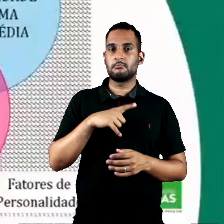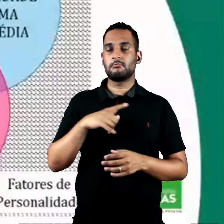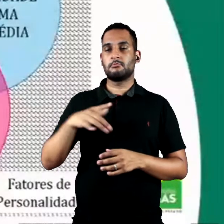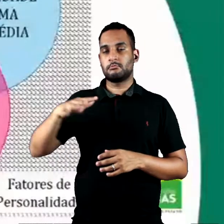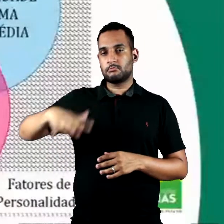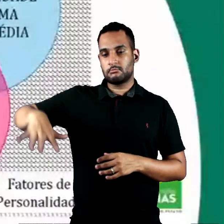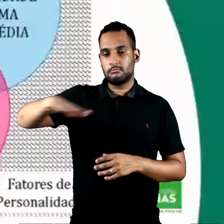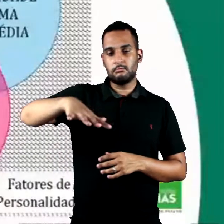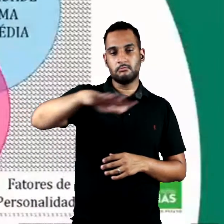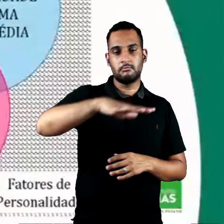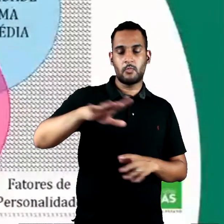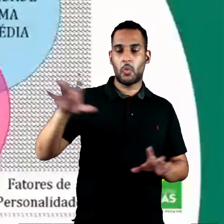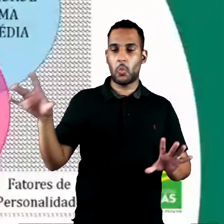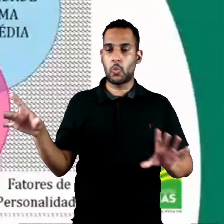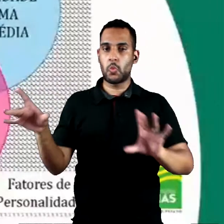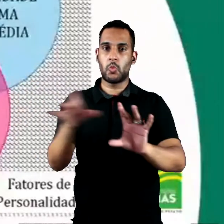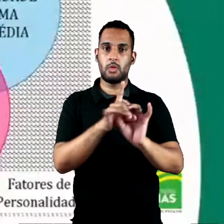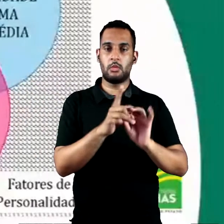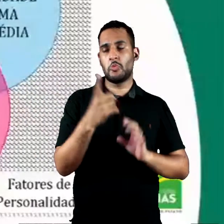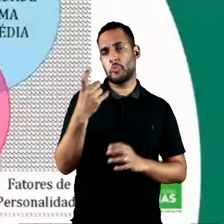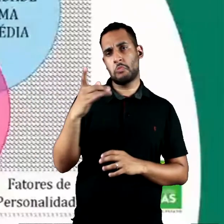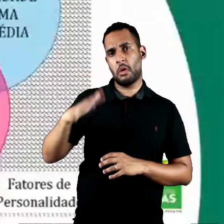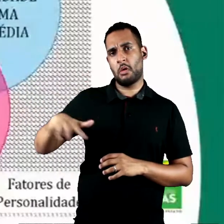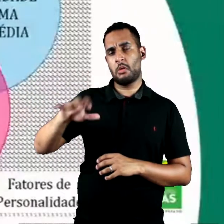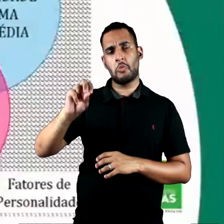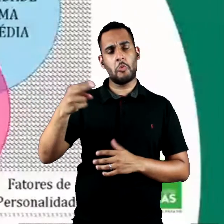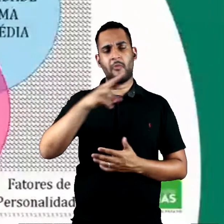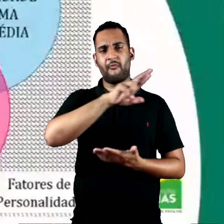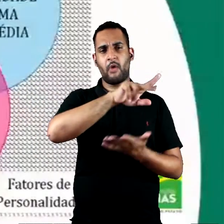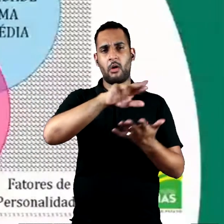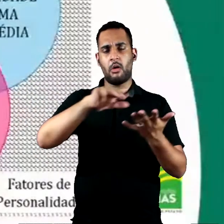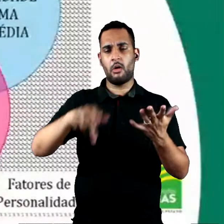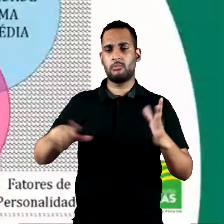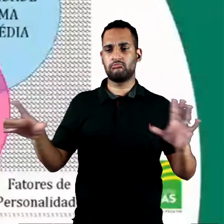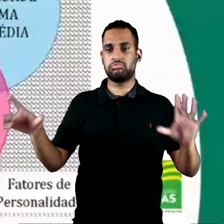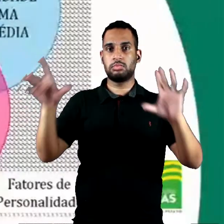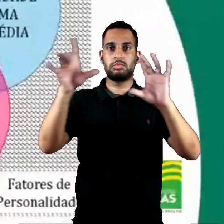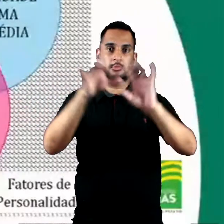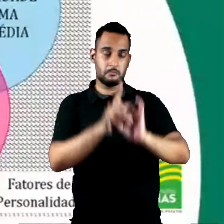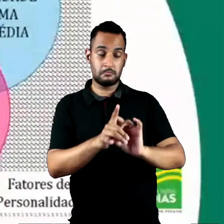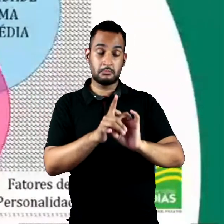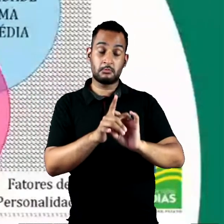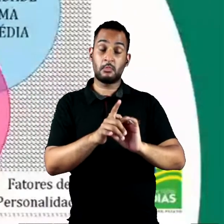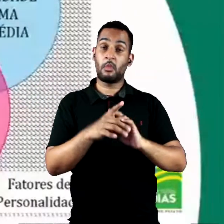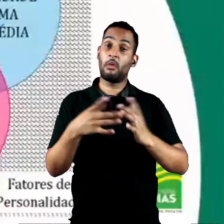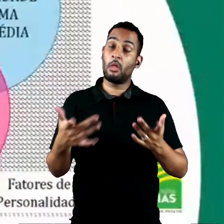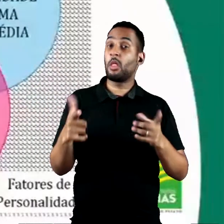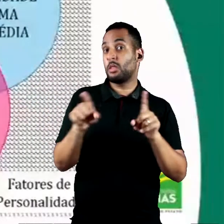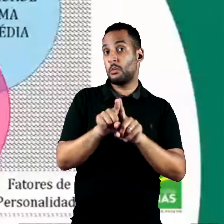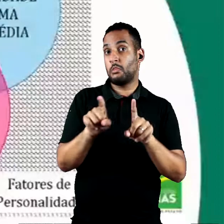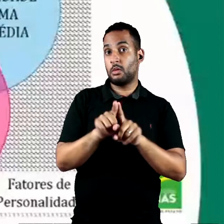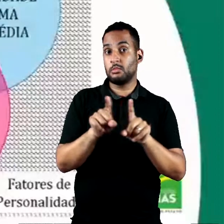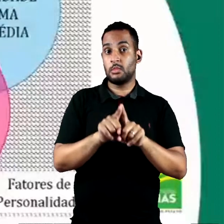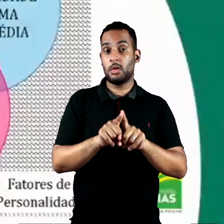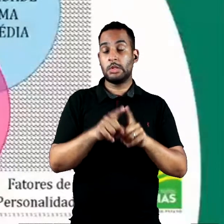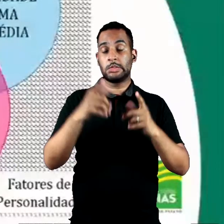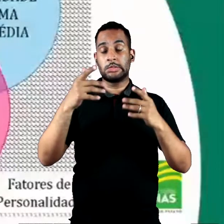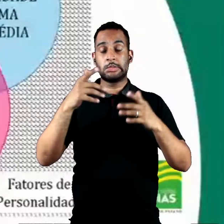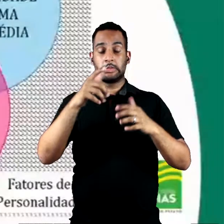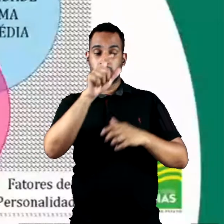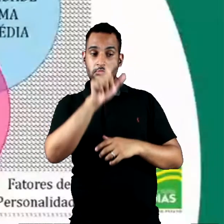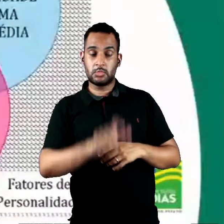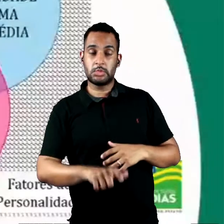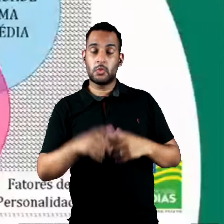combinações gerais a uma ou mais áreas especializadas do conhecimento ou do desempenho humano, como